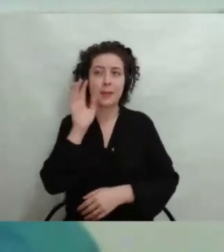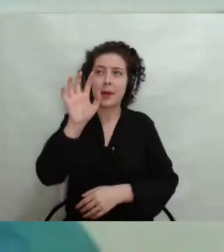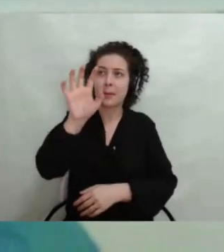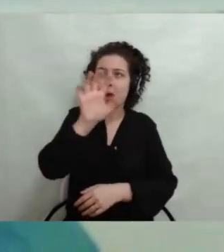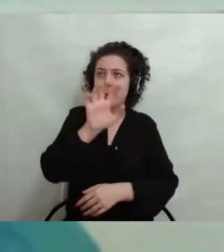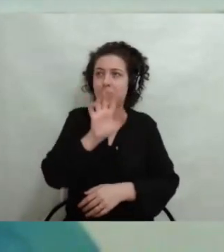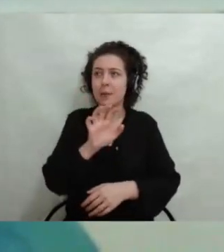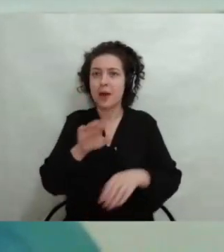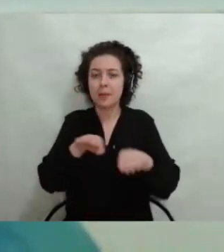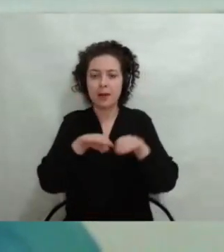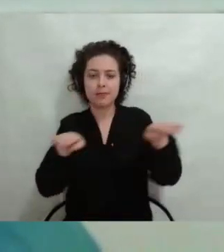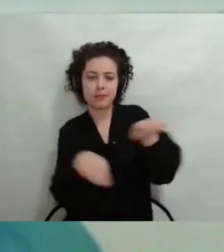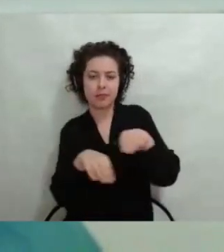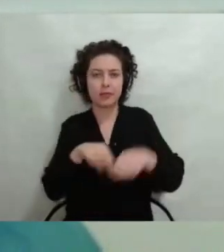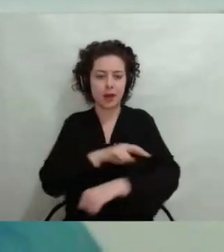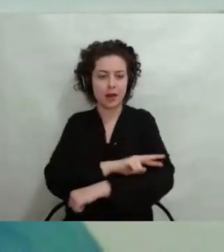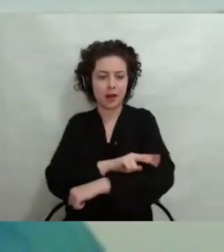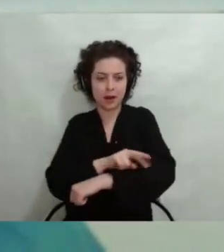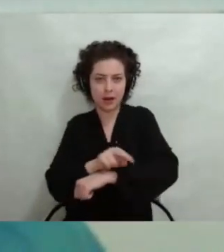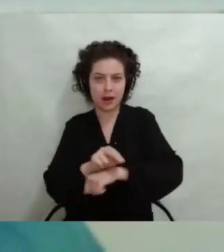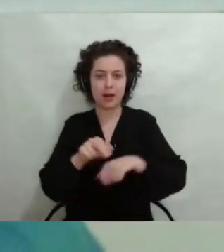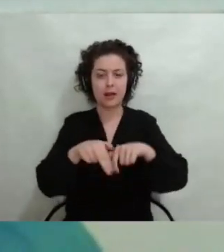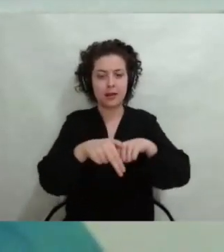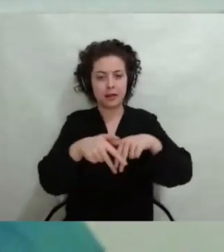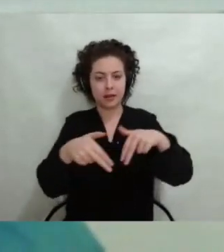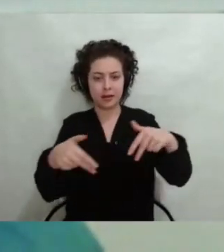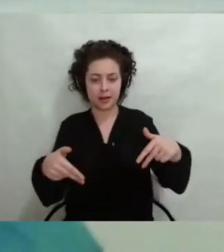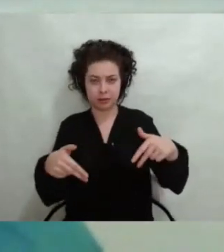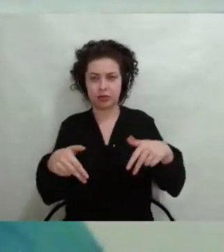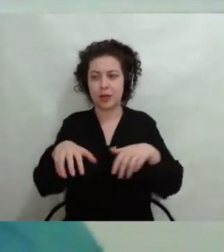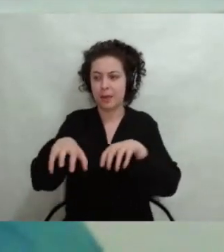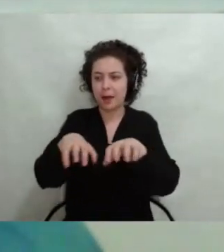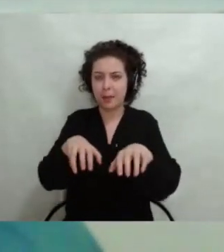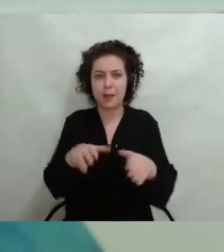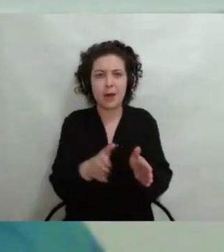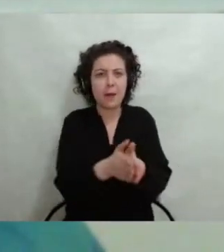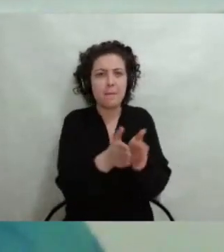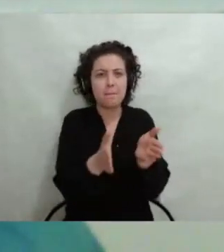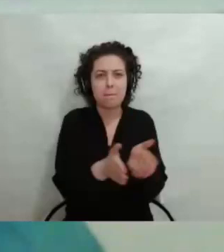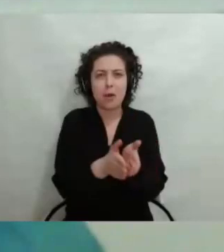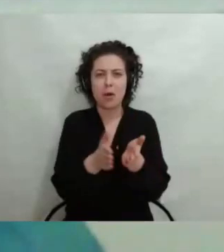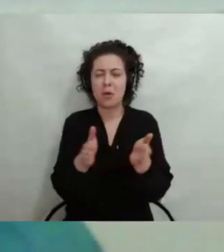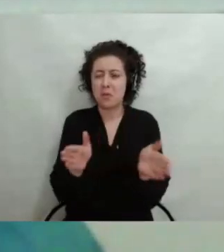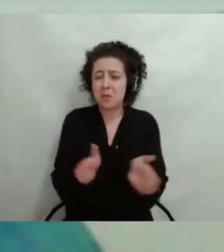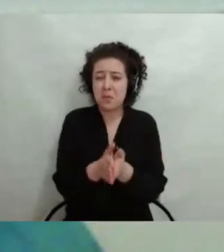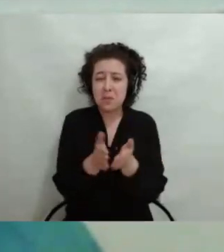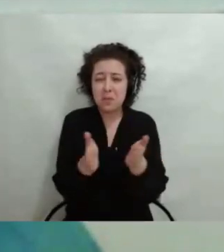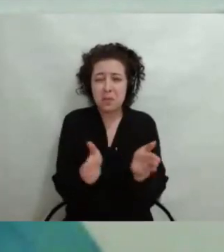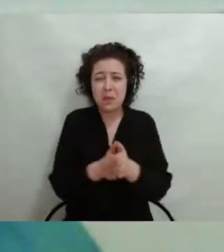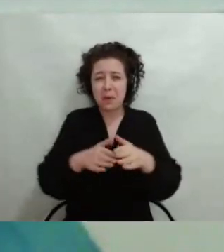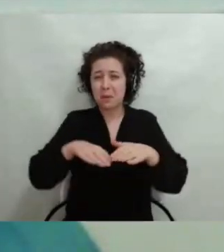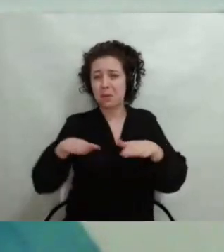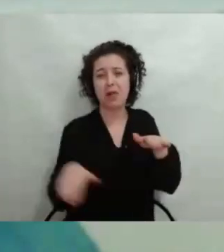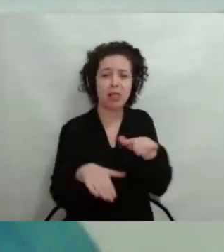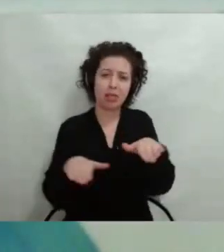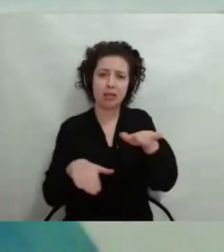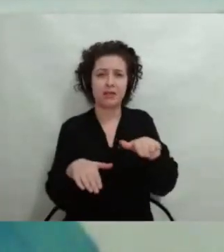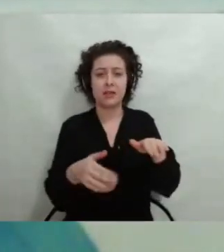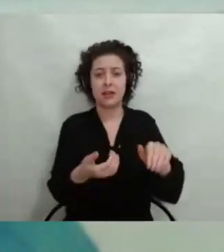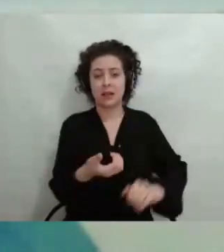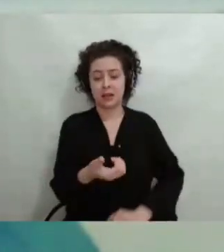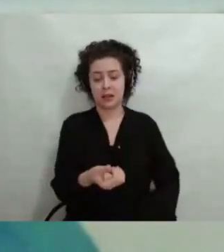raciais, étnicas, com uma população pobre e muito pobre, que varia entre